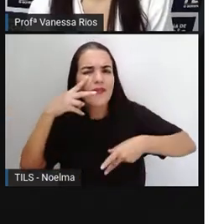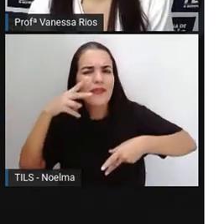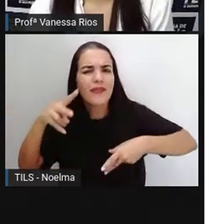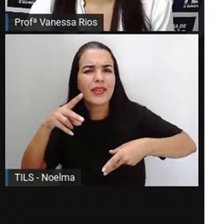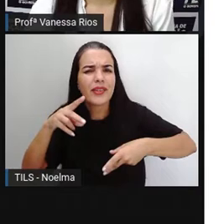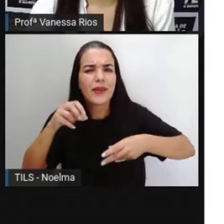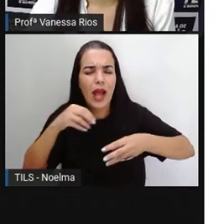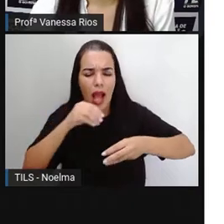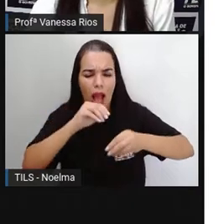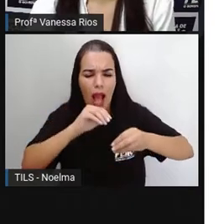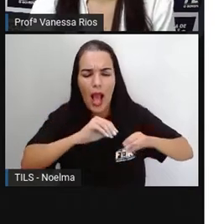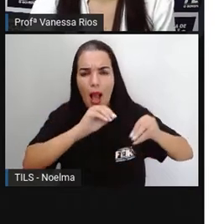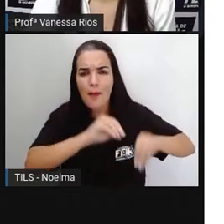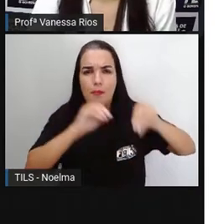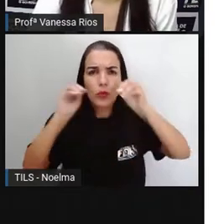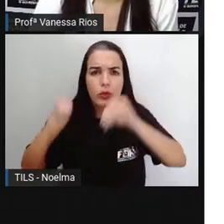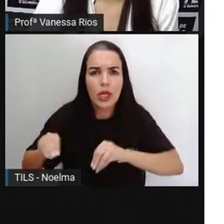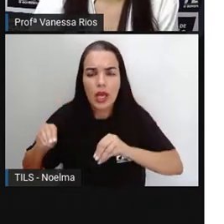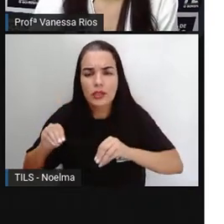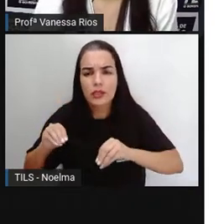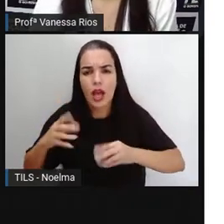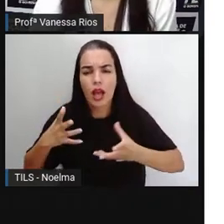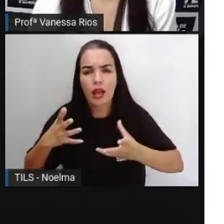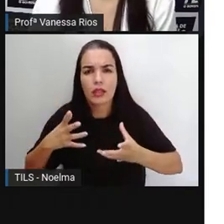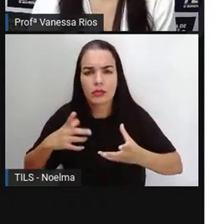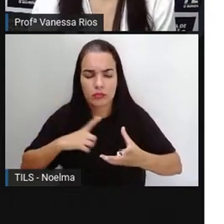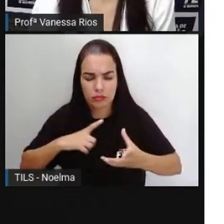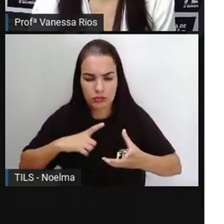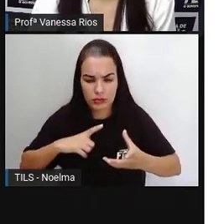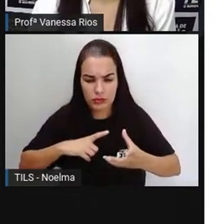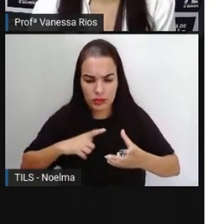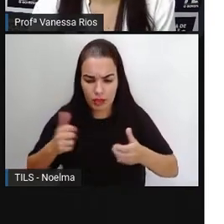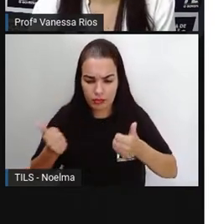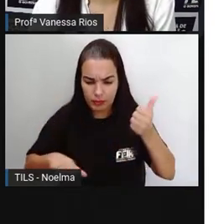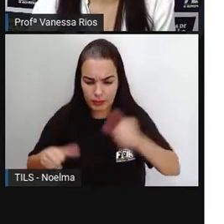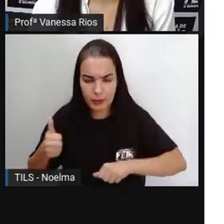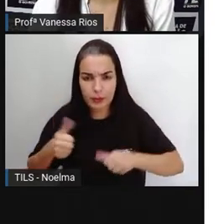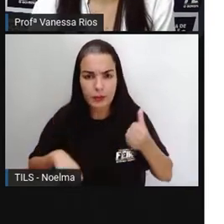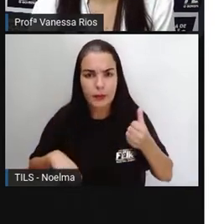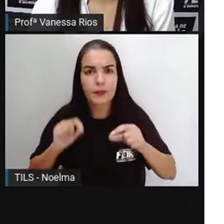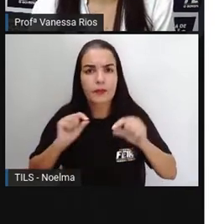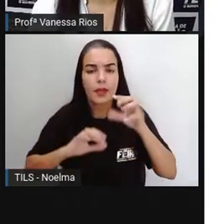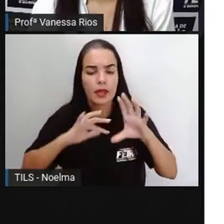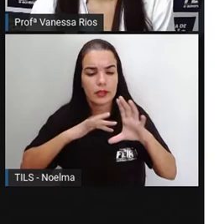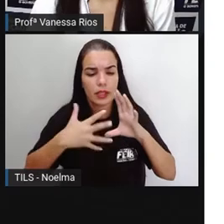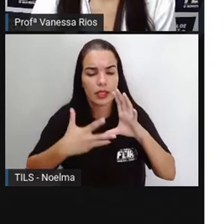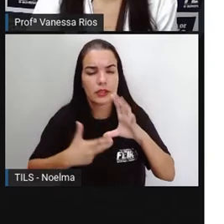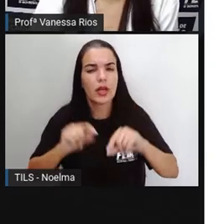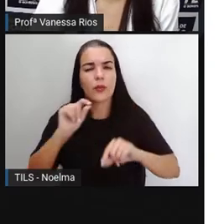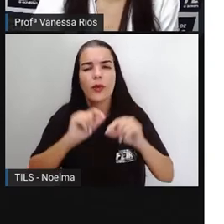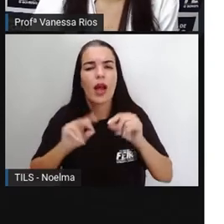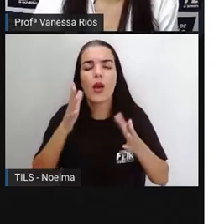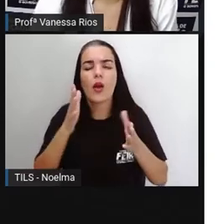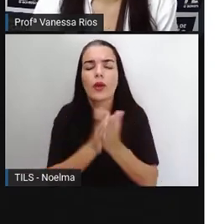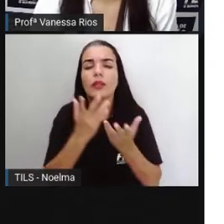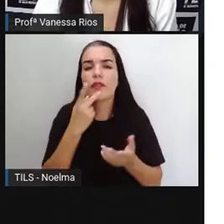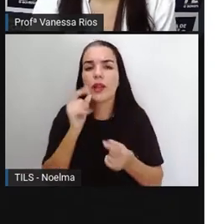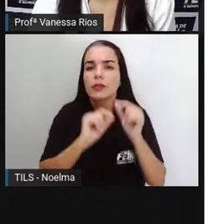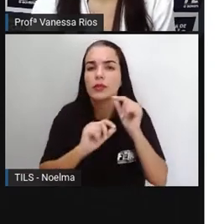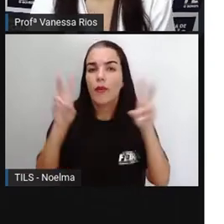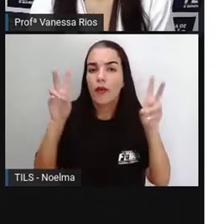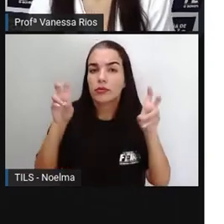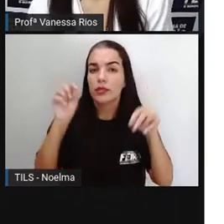dos estados físicos e percebemos aí essa característica em relação aos estados físicos quando falamos